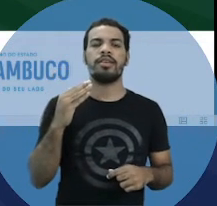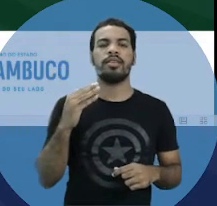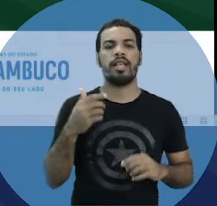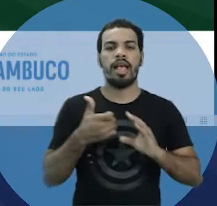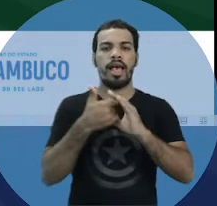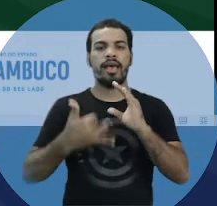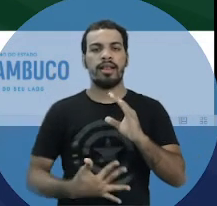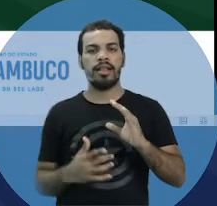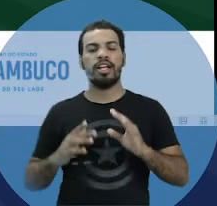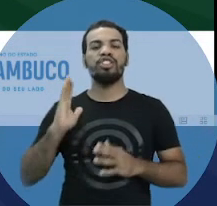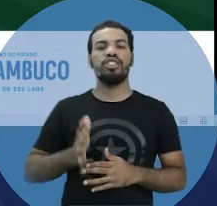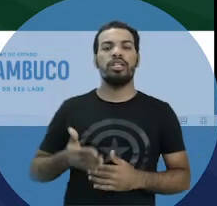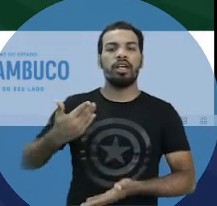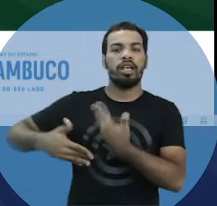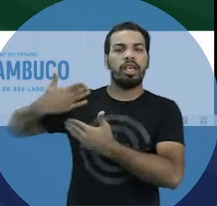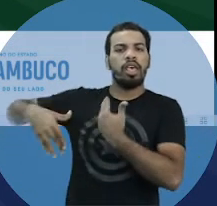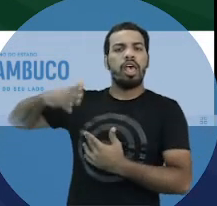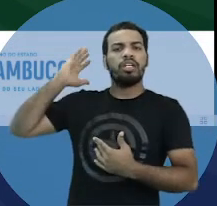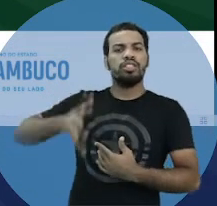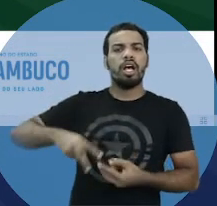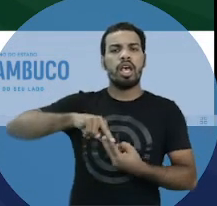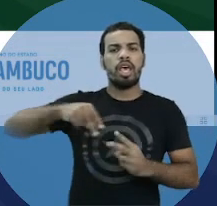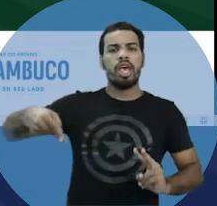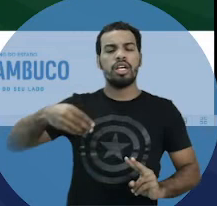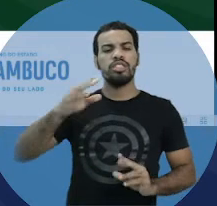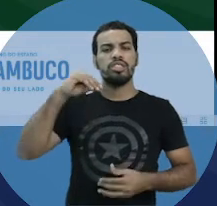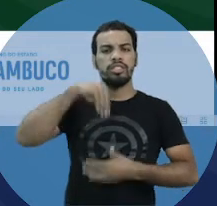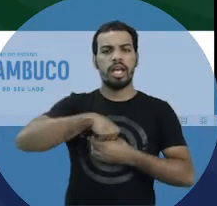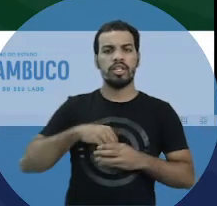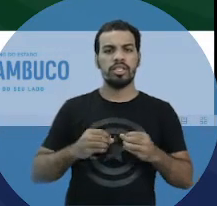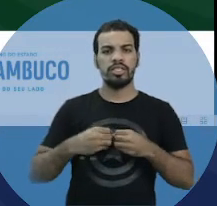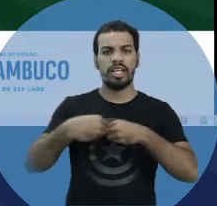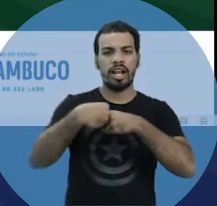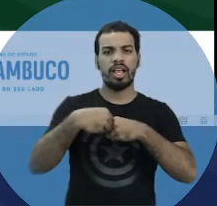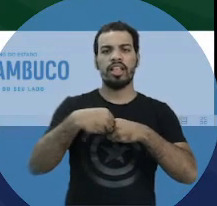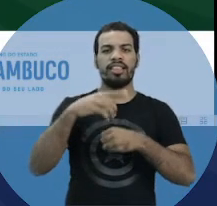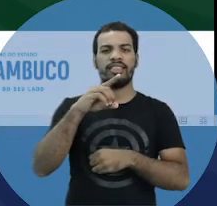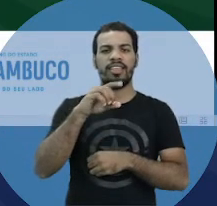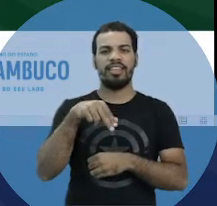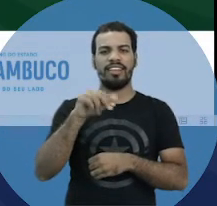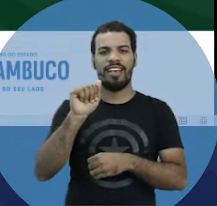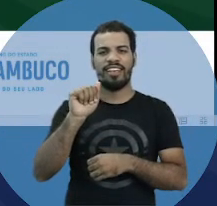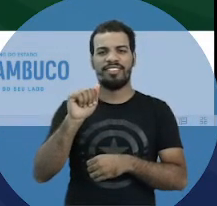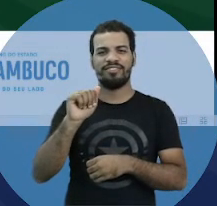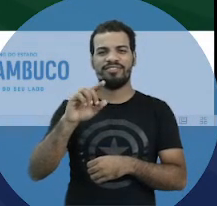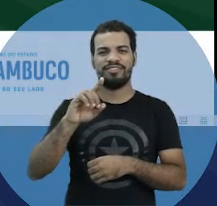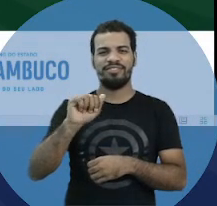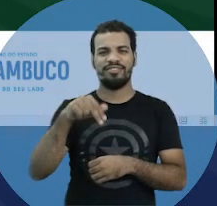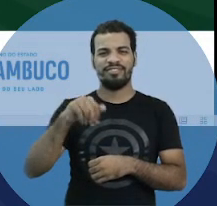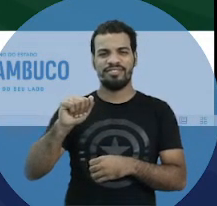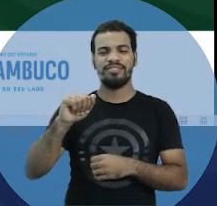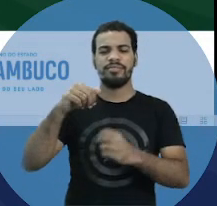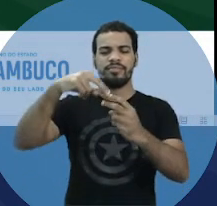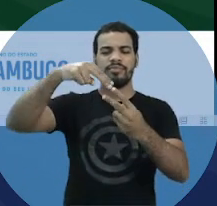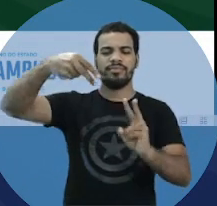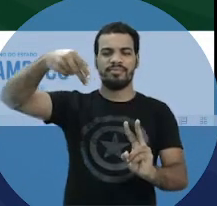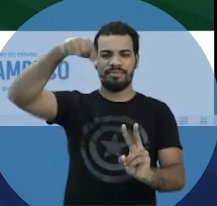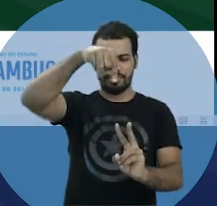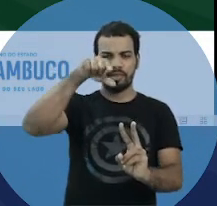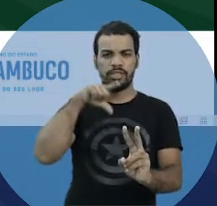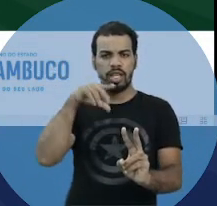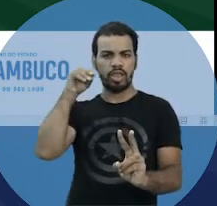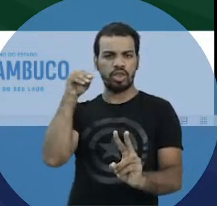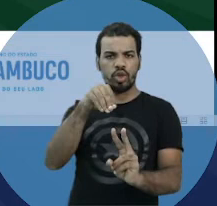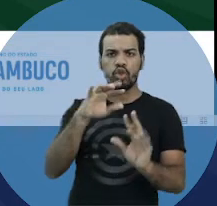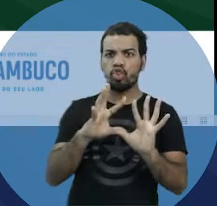muito, muito microscopicamente guardado em nossas células, que é o DNA. Então, o DNA, ele guarda todas as informações que conseguimos ver. E aí eu